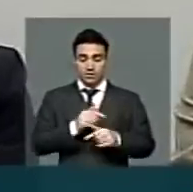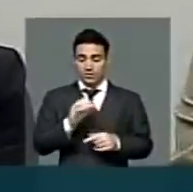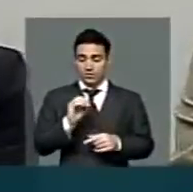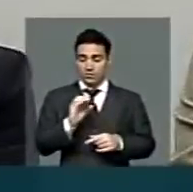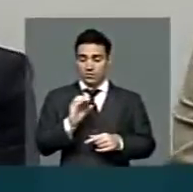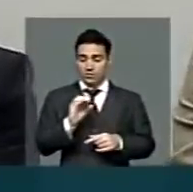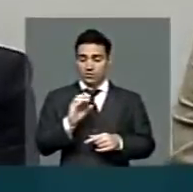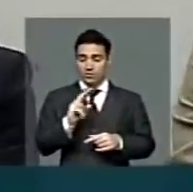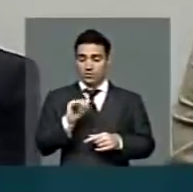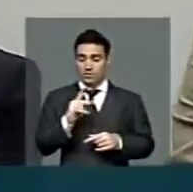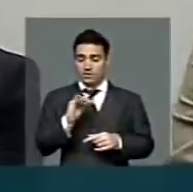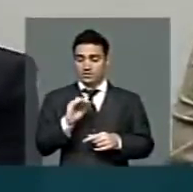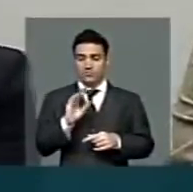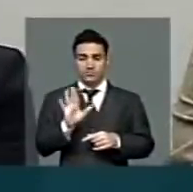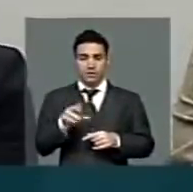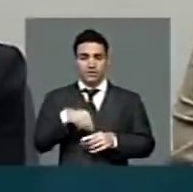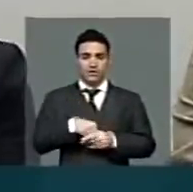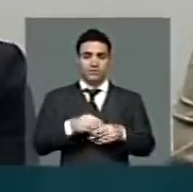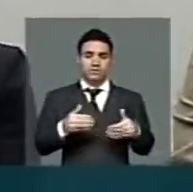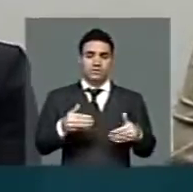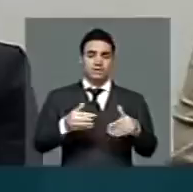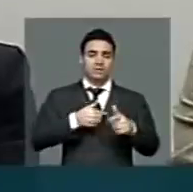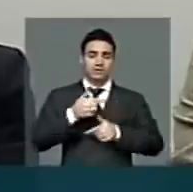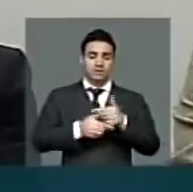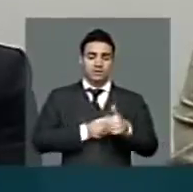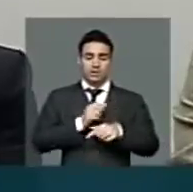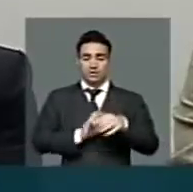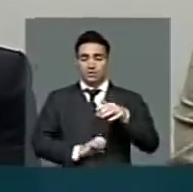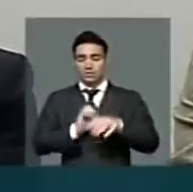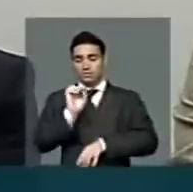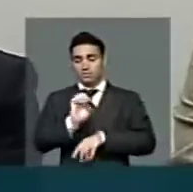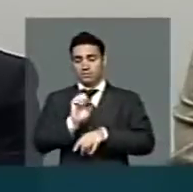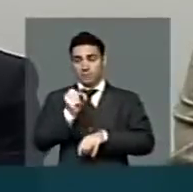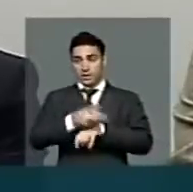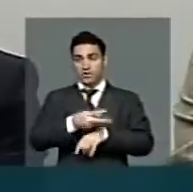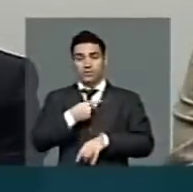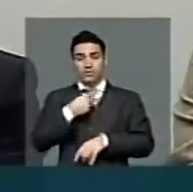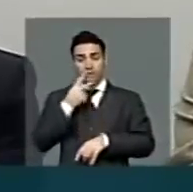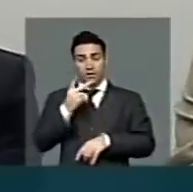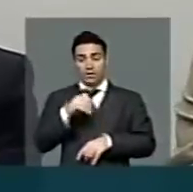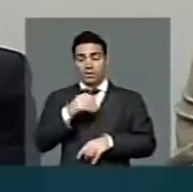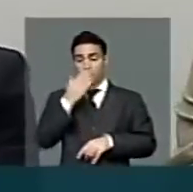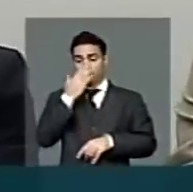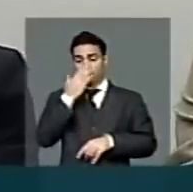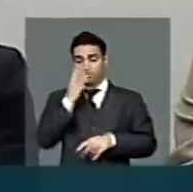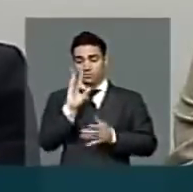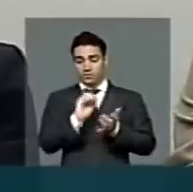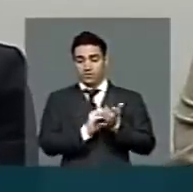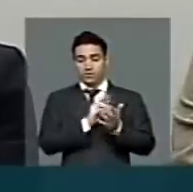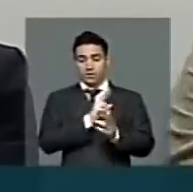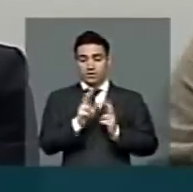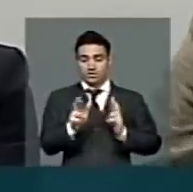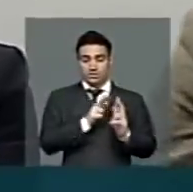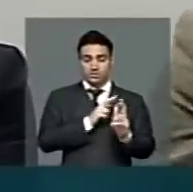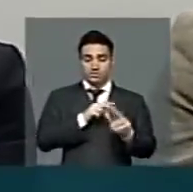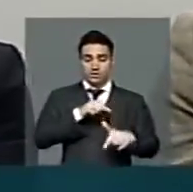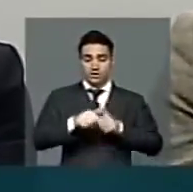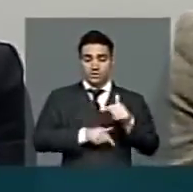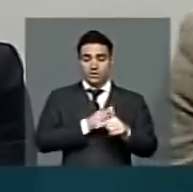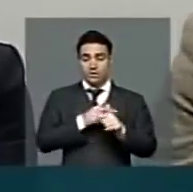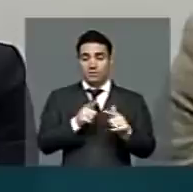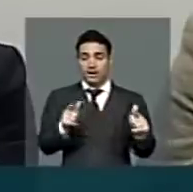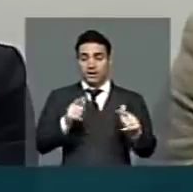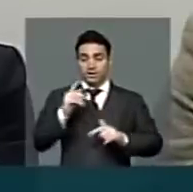tempo na relação do Ministério do Trabalho e Emprego. Ou seja, o Ministério coloca lá a prostituição na sua relação de trabalho, mas essa profissão nunca